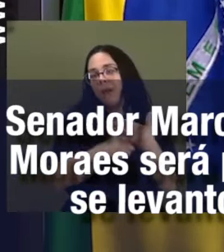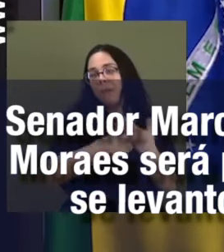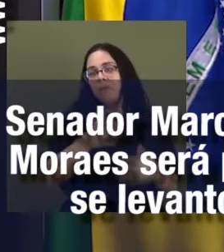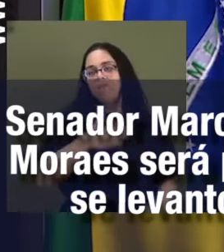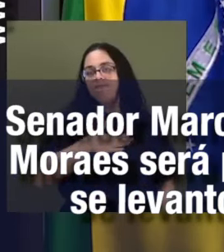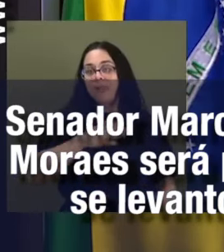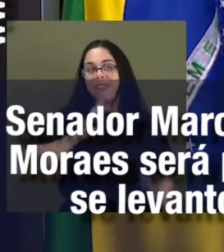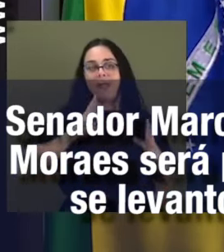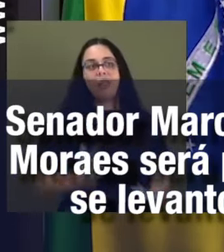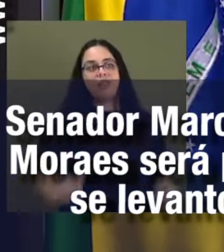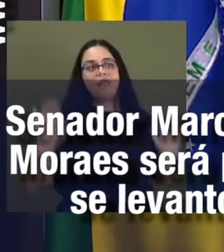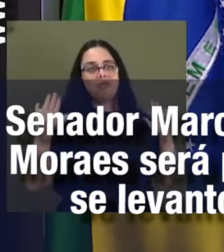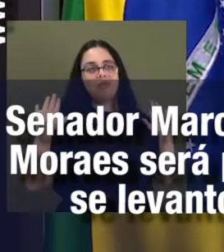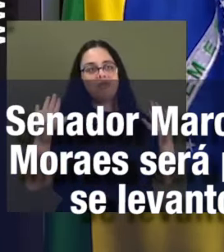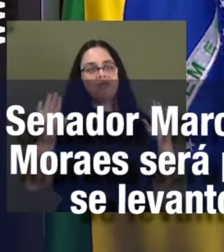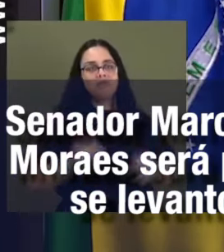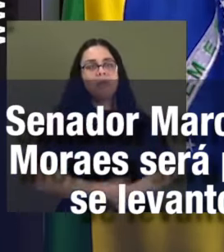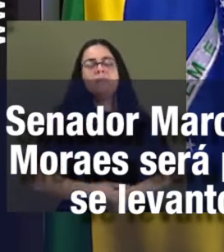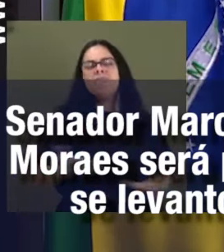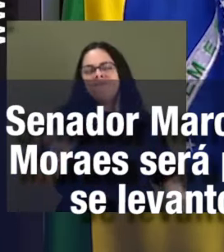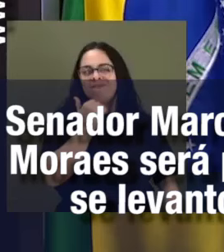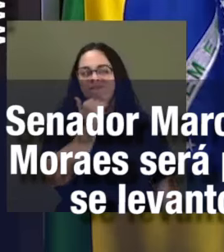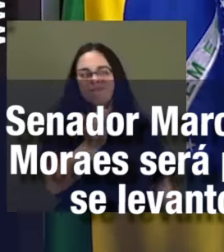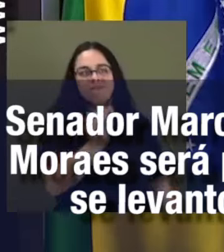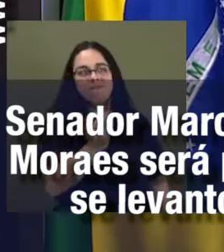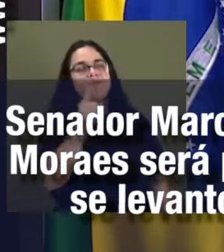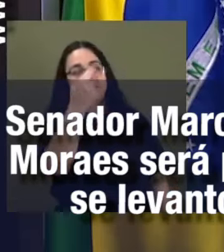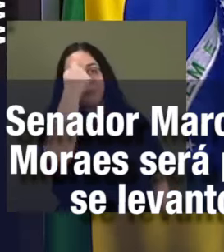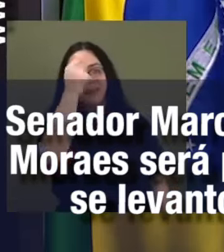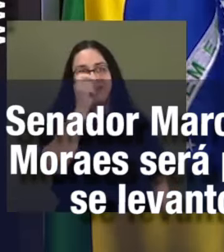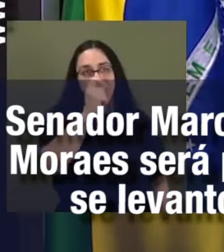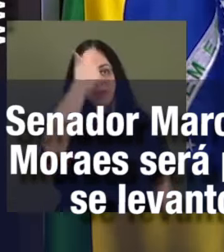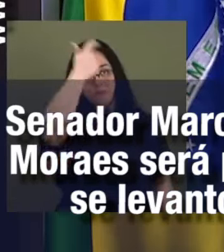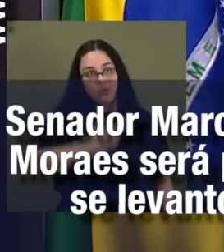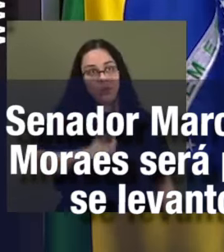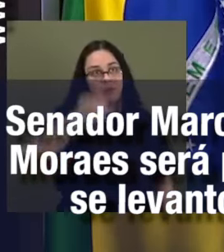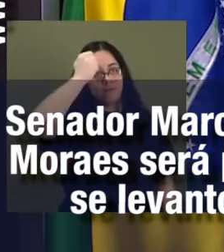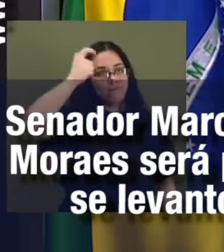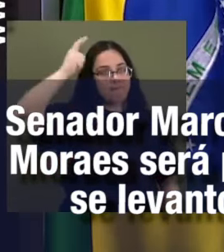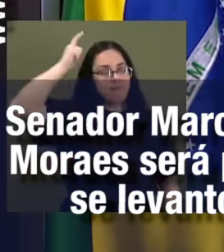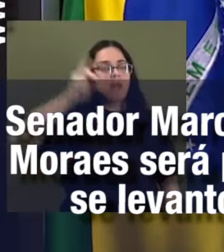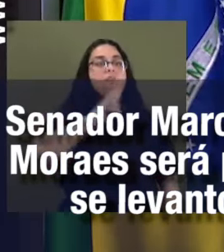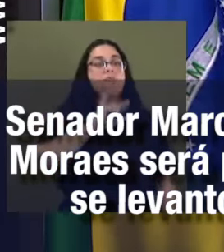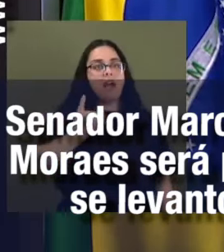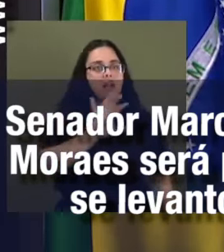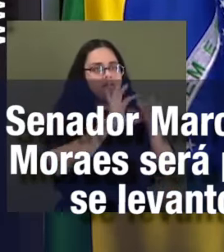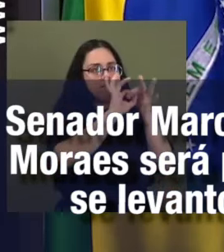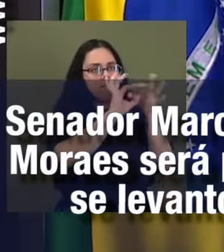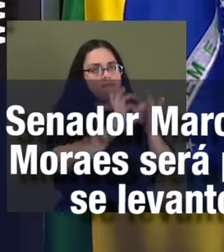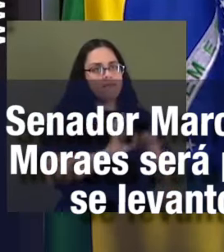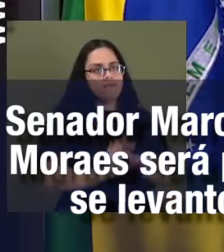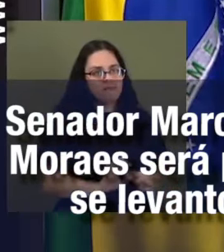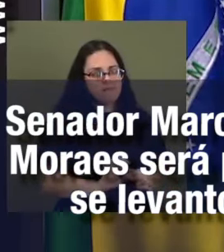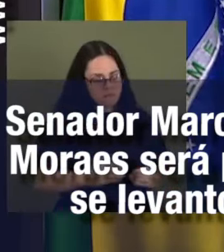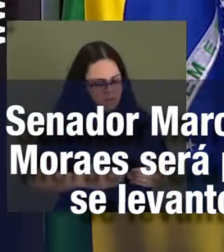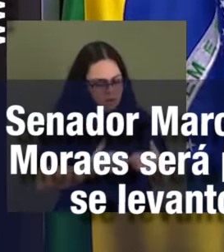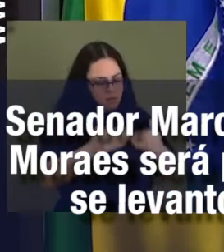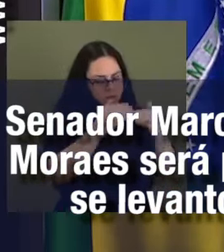instinto. Então, não adianta achar que o Alexandre de Moraes vai ter coerência ou vai achar que nada vai